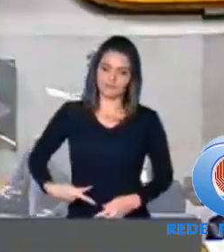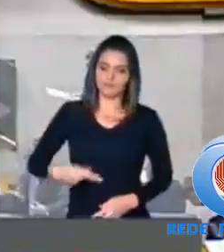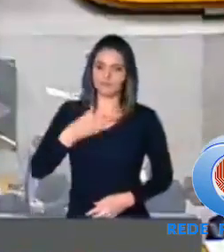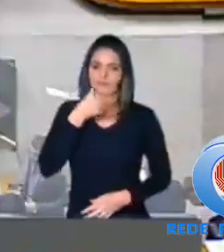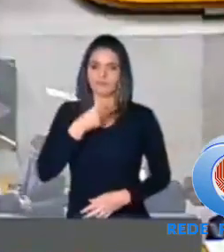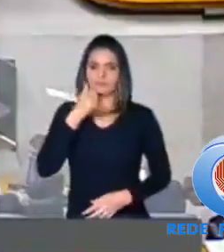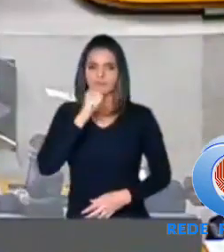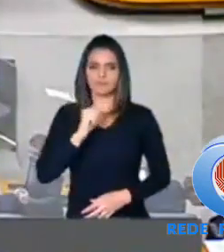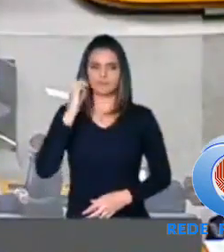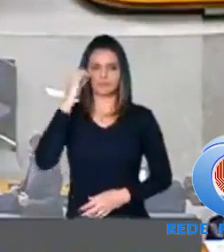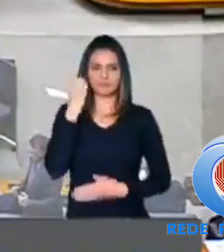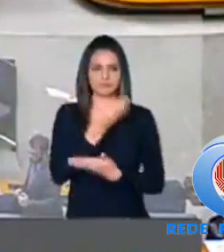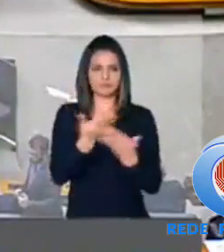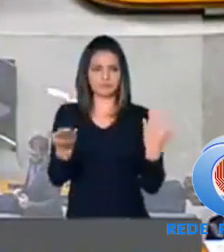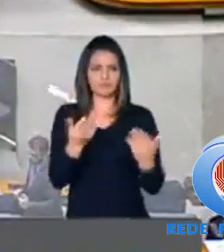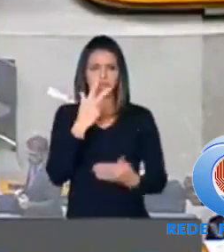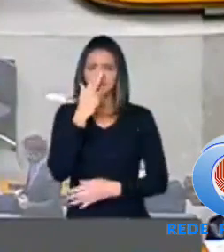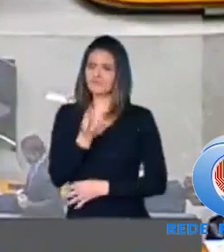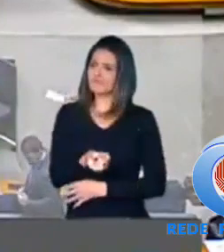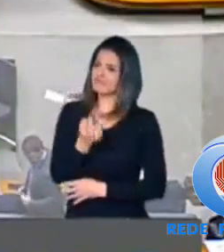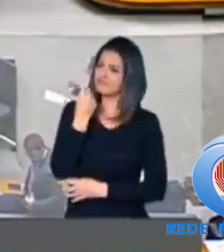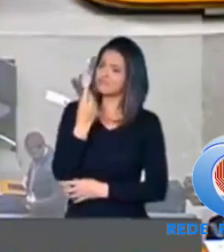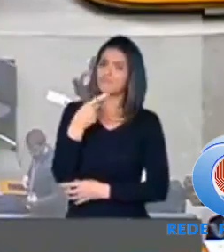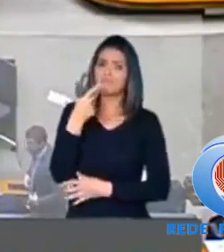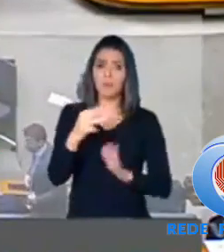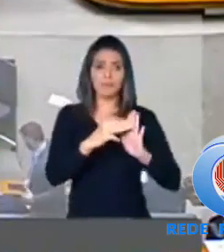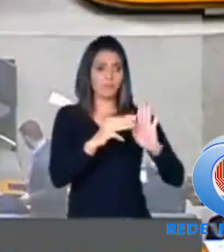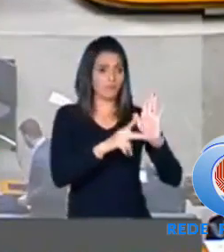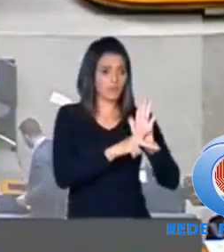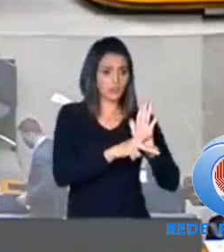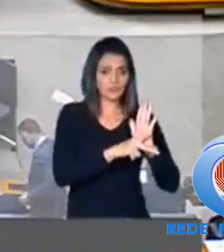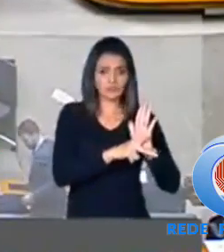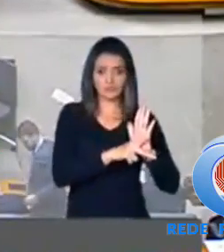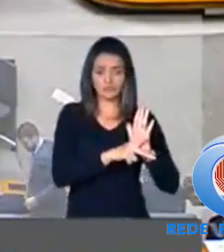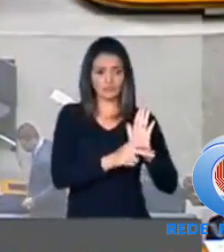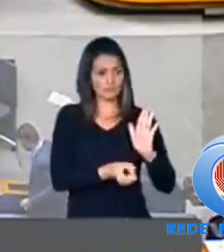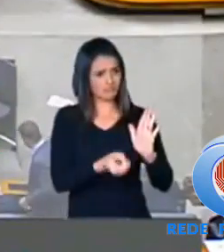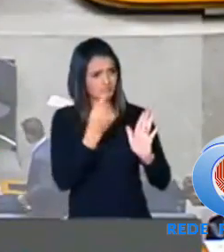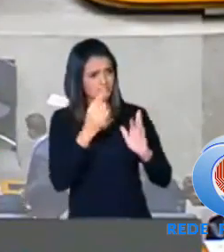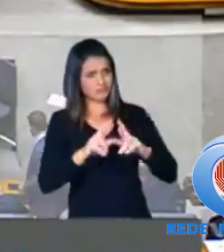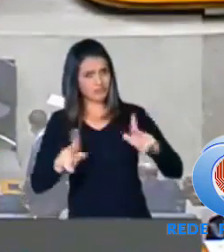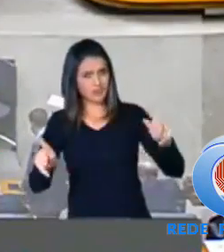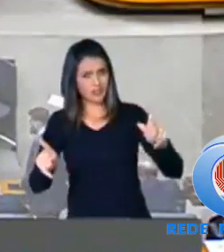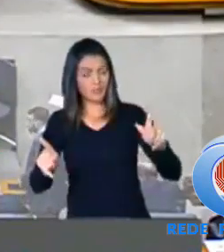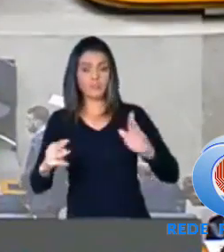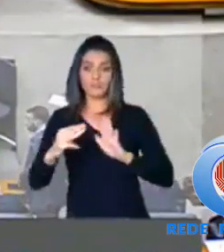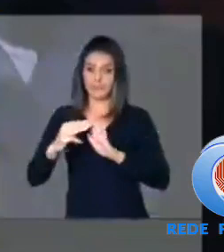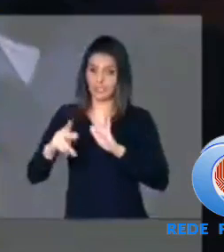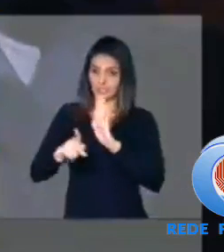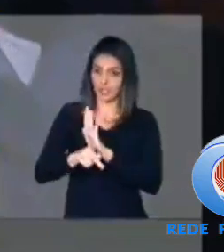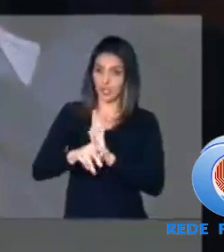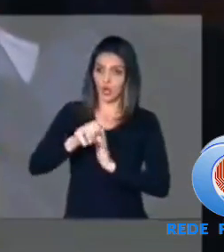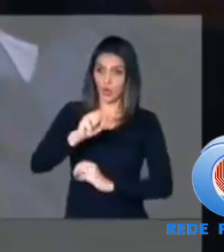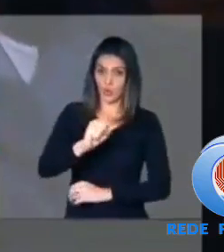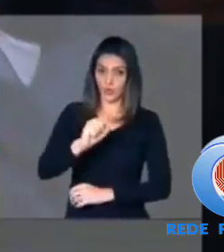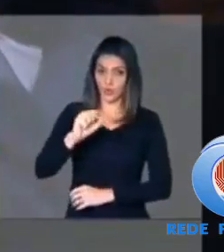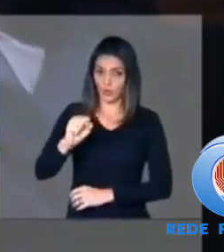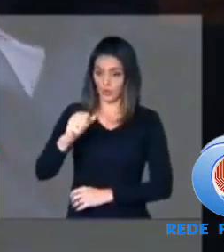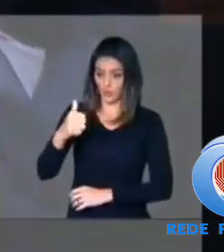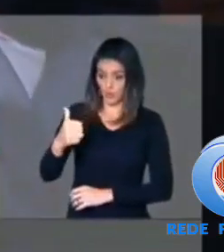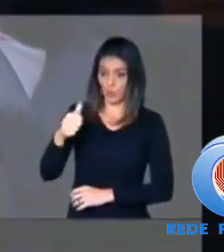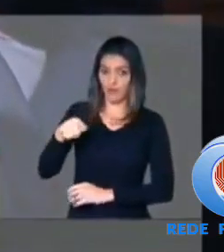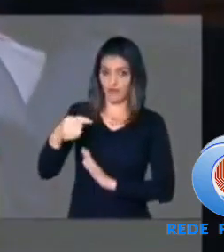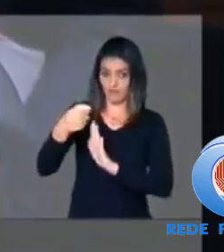tenho a impressão que nós estamos falando aqui de medidas provisórias diferentes. Estou de acordo. A medida provisória 881, que trata